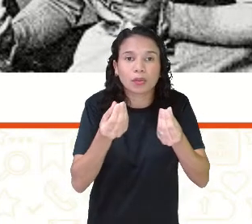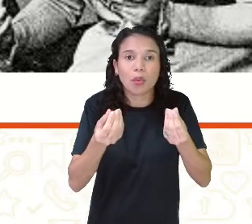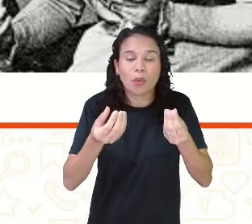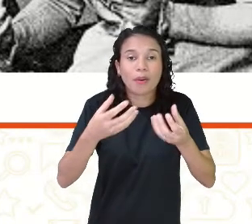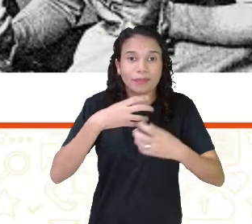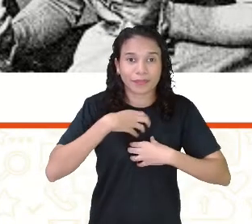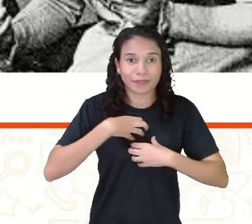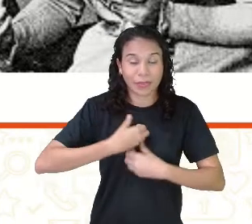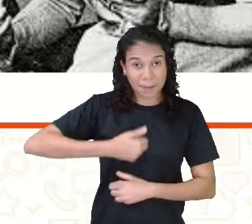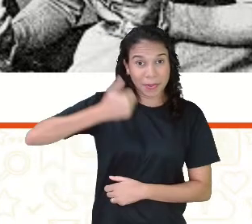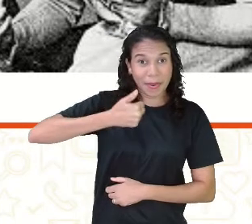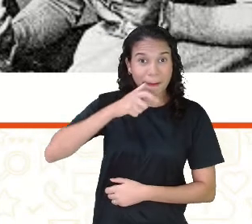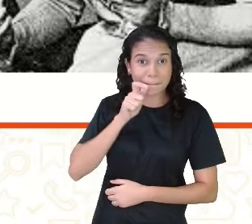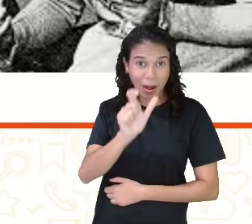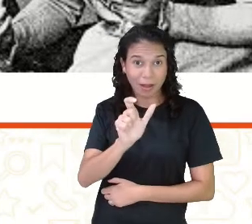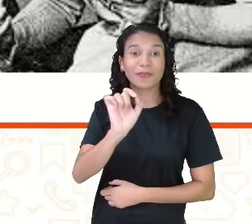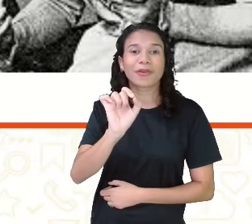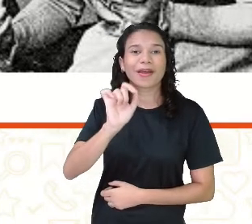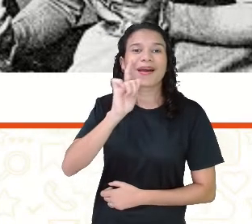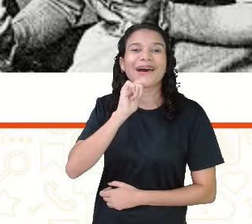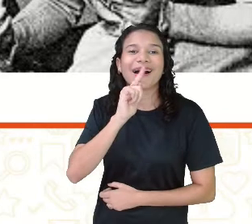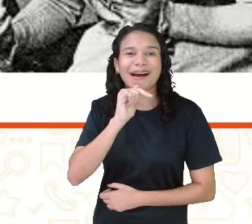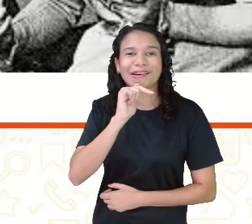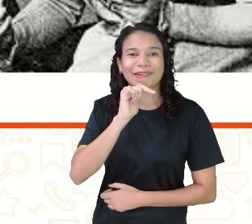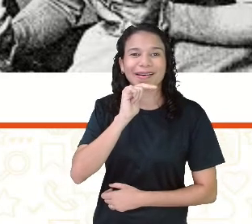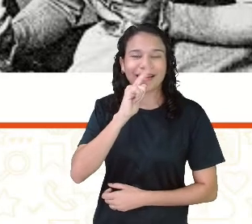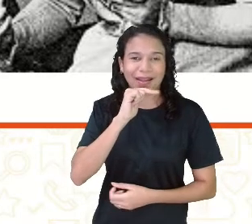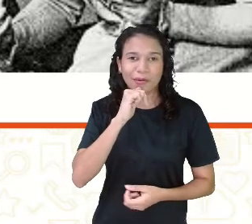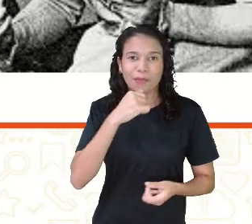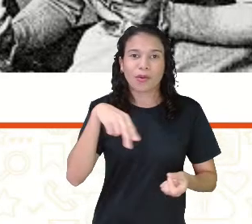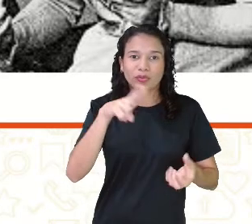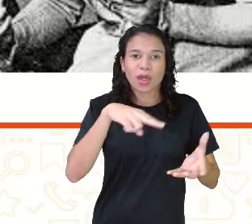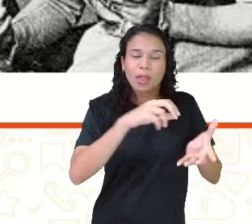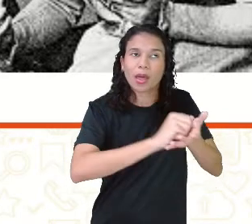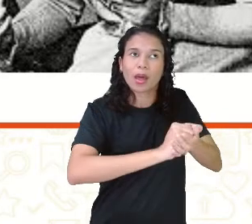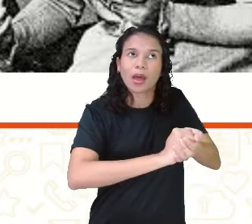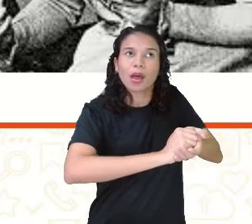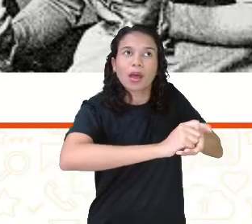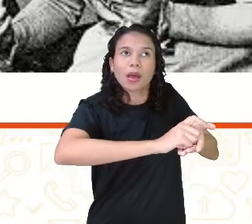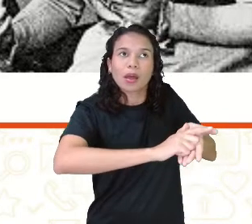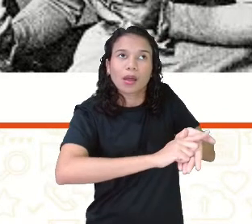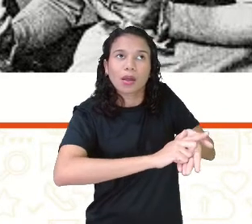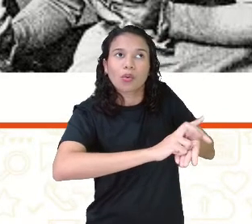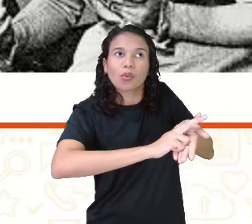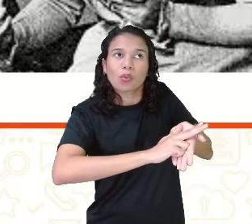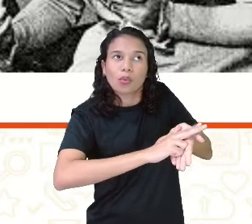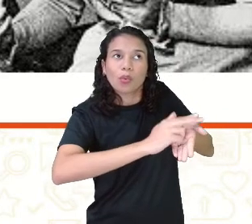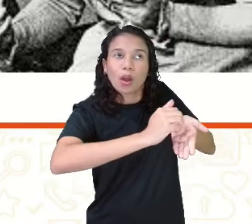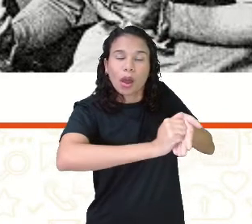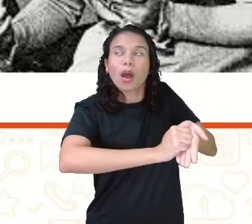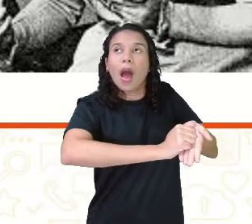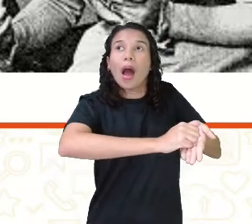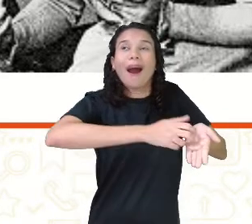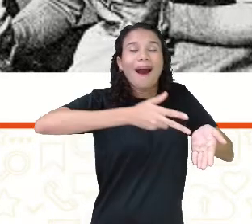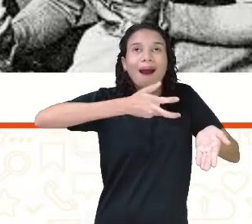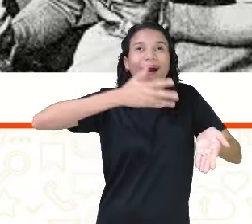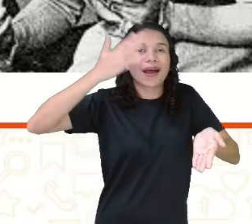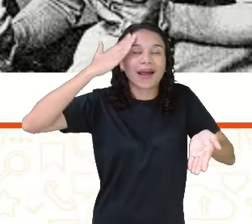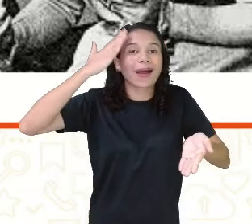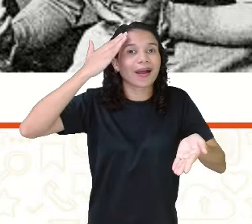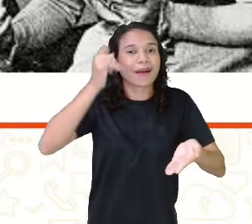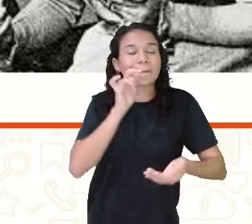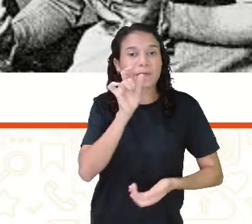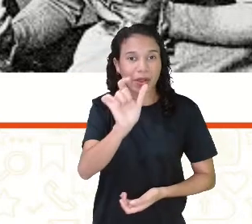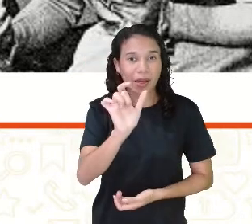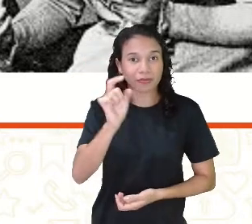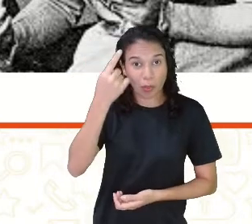palavra foi água, que era soletrada em uma das mãos e sentida na outra. despertando o entendimento da palavra. Em